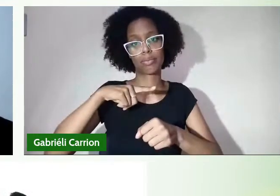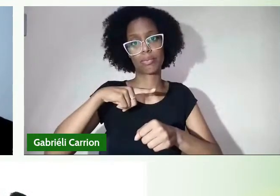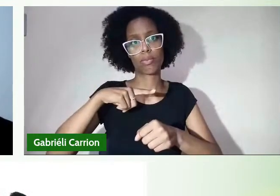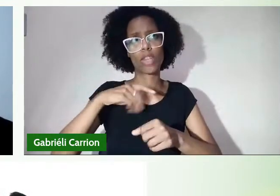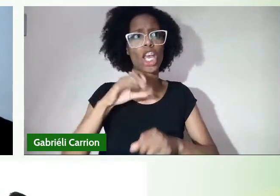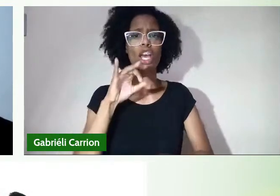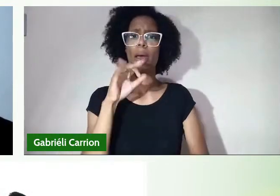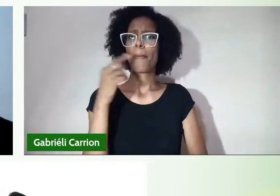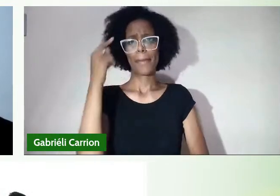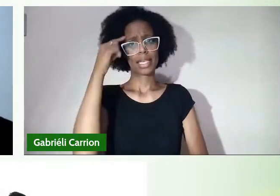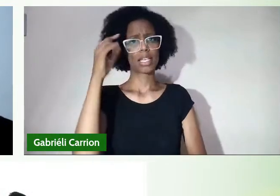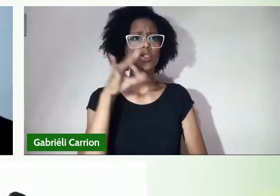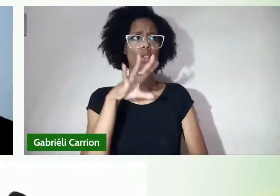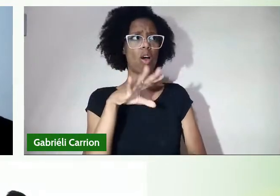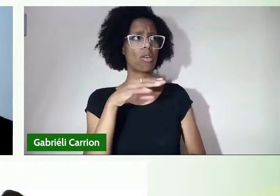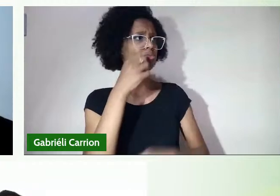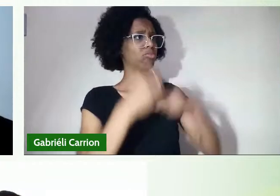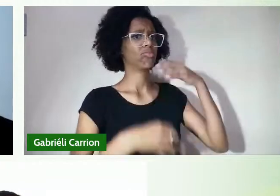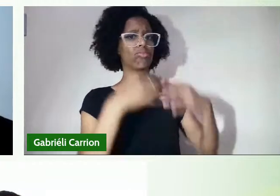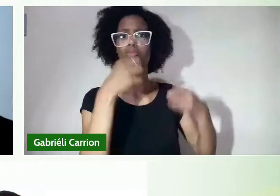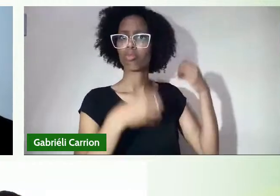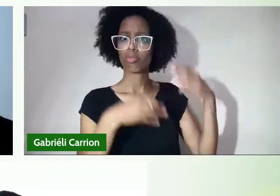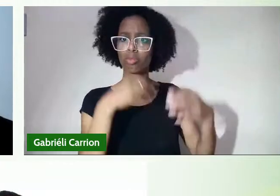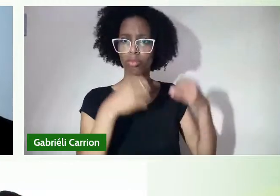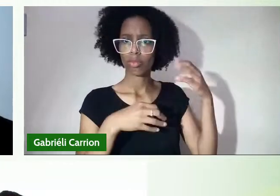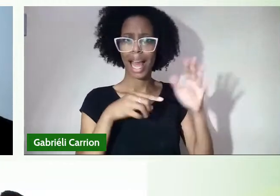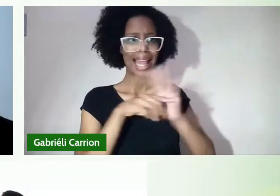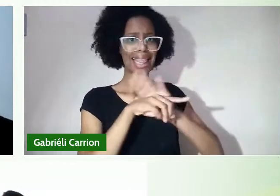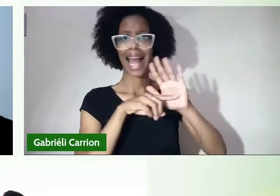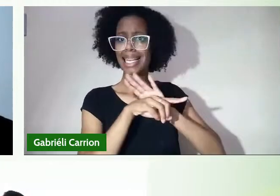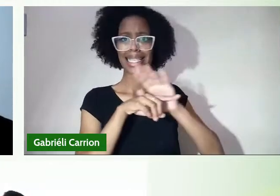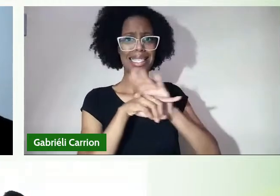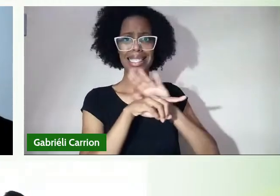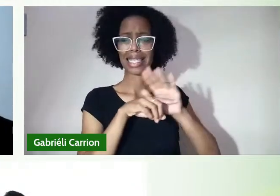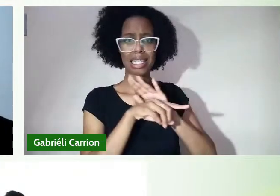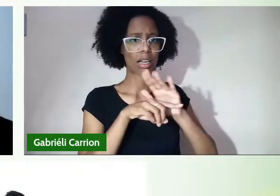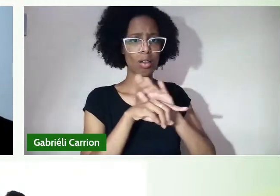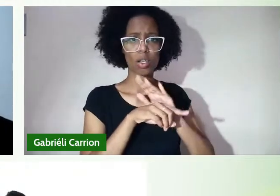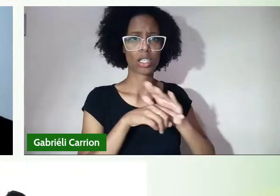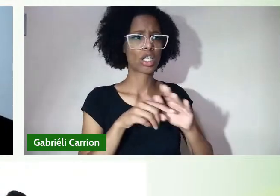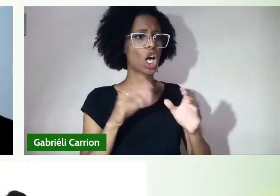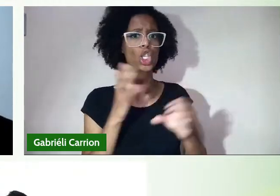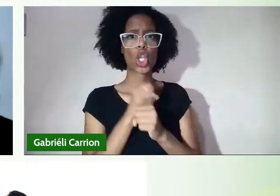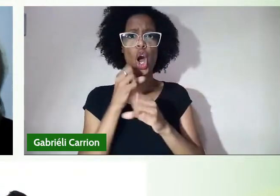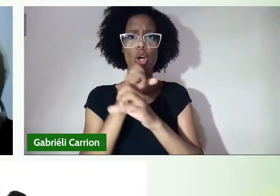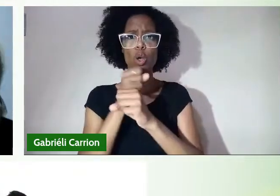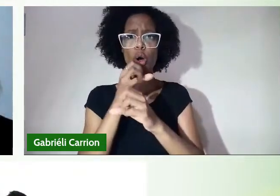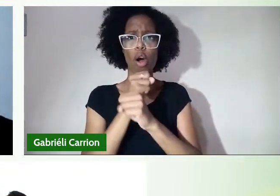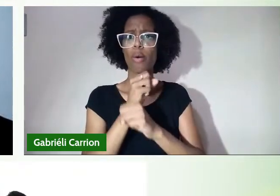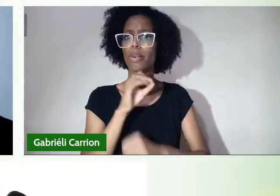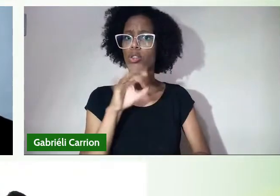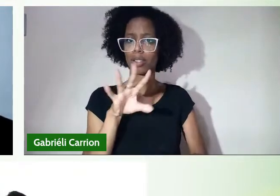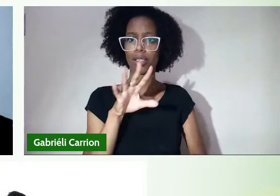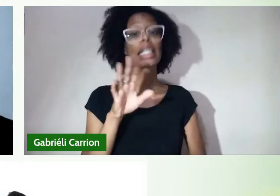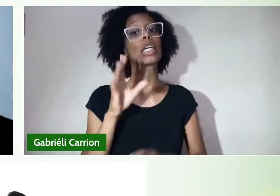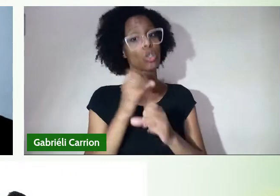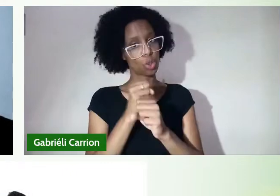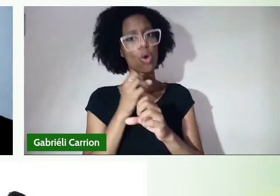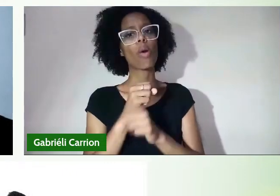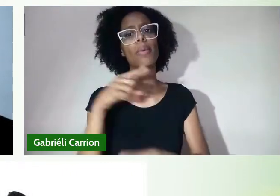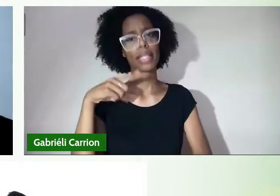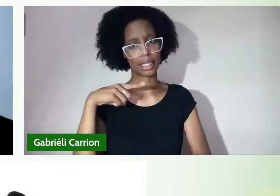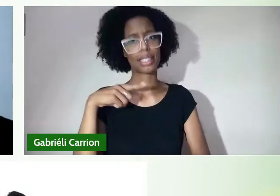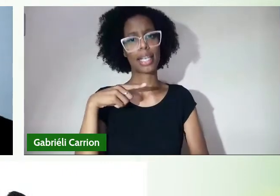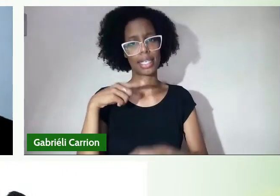o processo de análise e concessão de notas. É também, mas